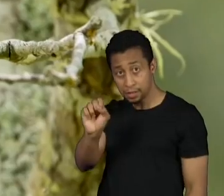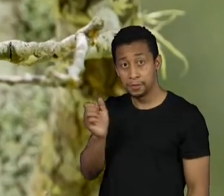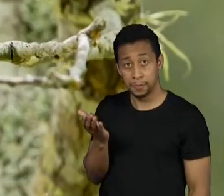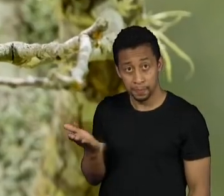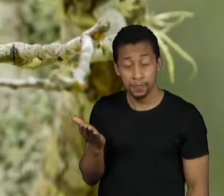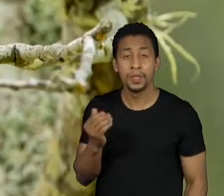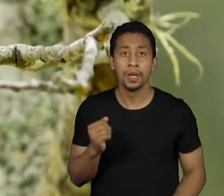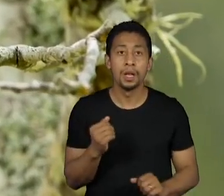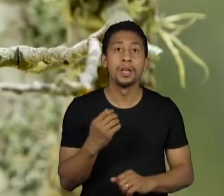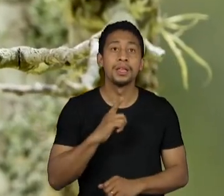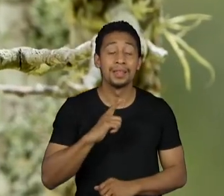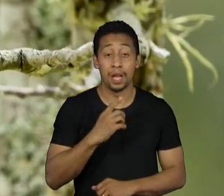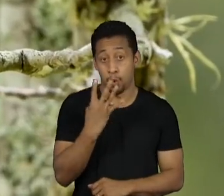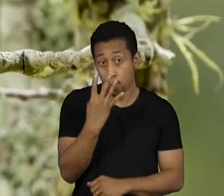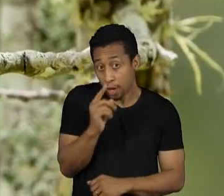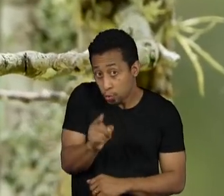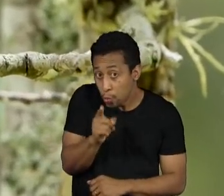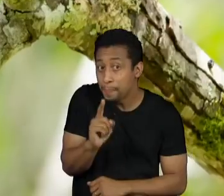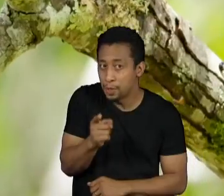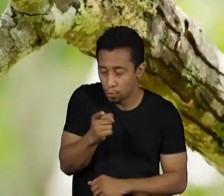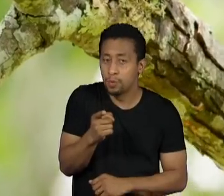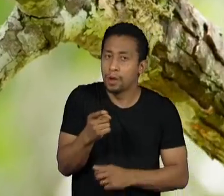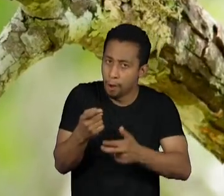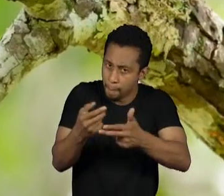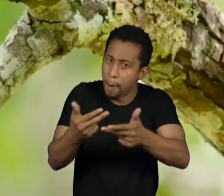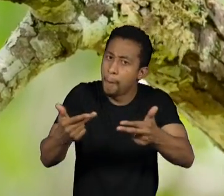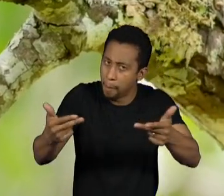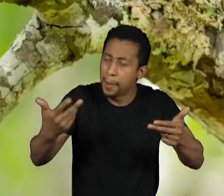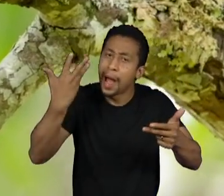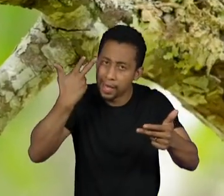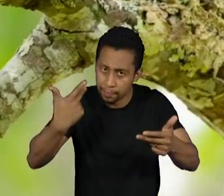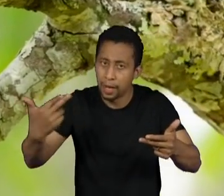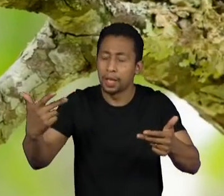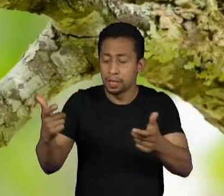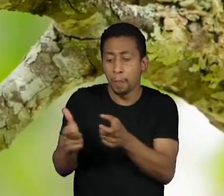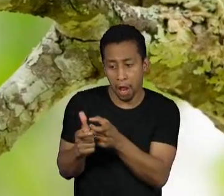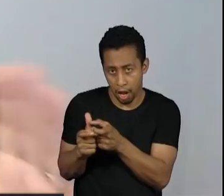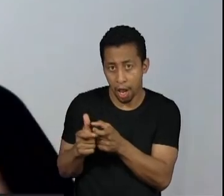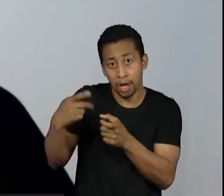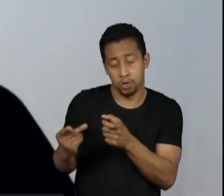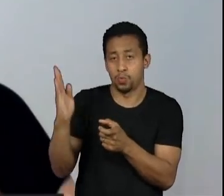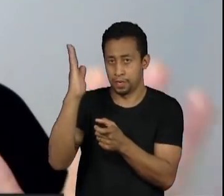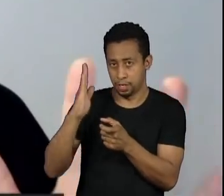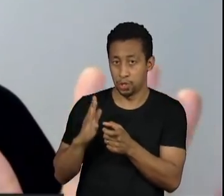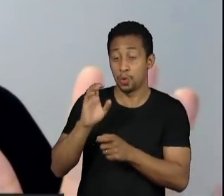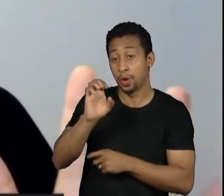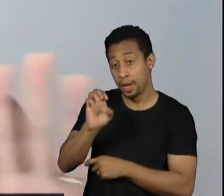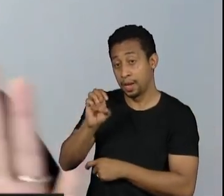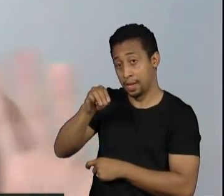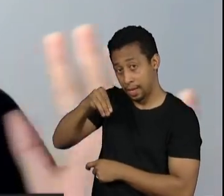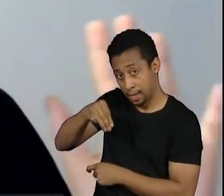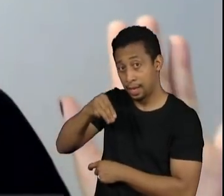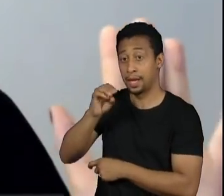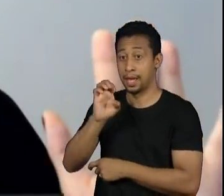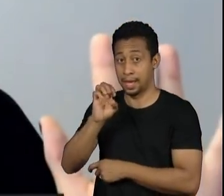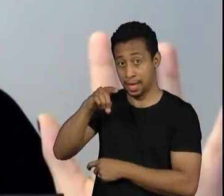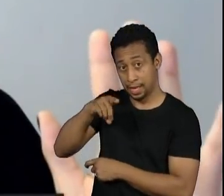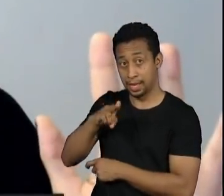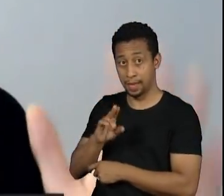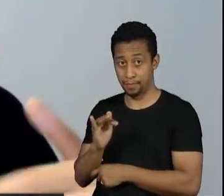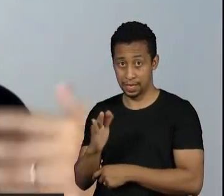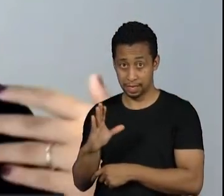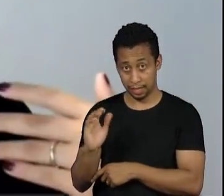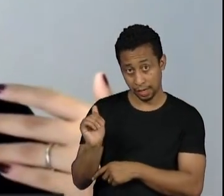de 4.000 espécies endêmicas da fauna. Endêmicas são aquelas que só ocorrem no Brasil, não tem em lugar nenhum